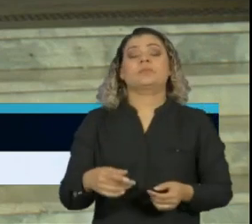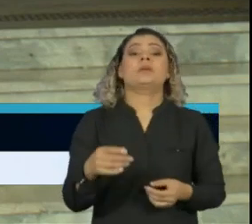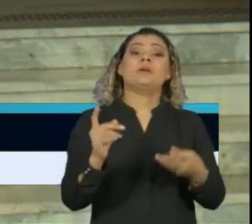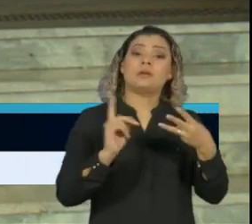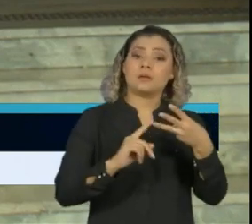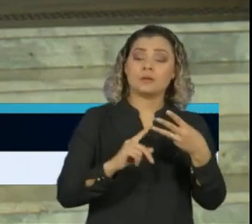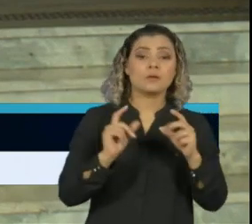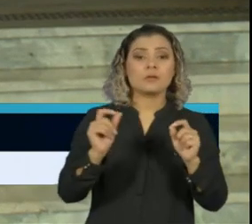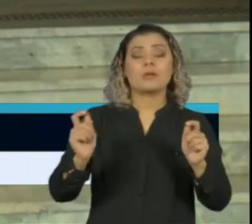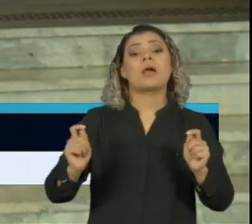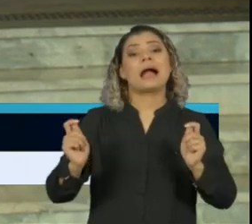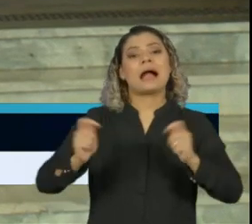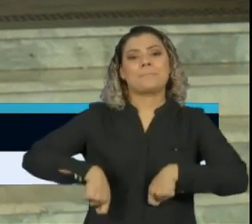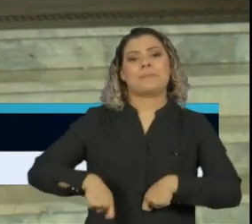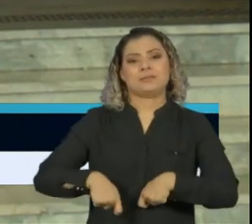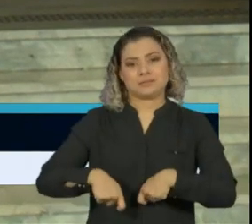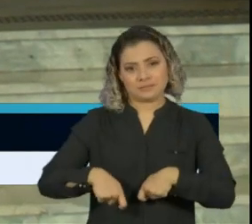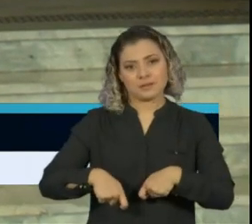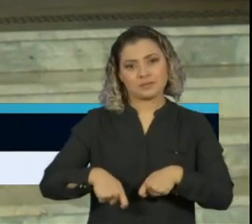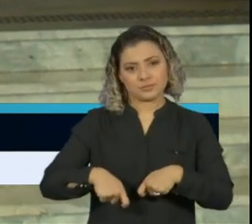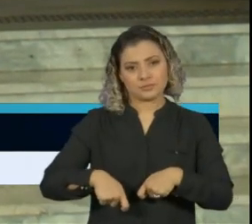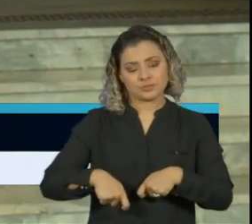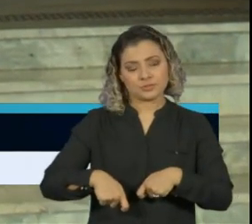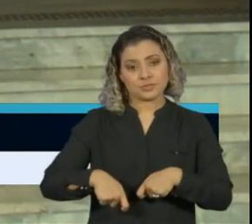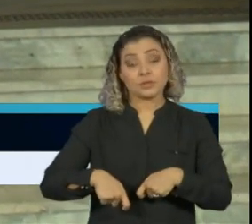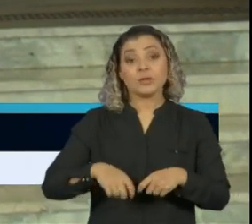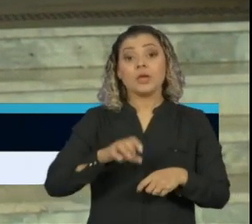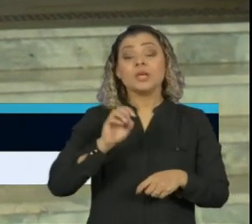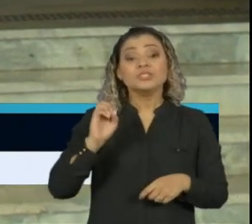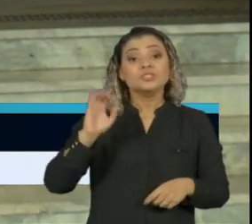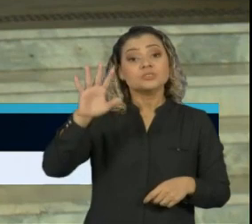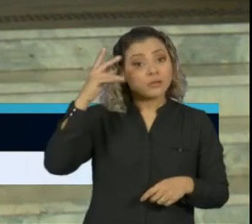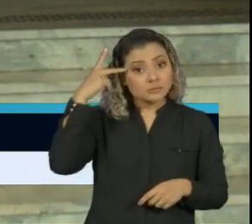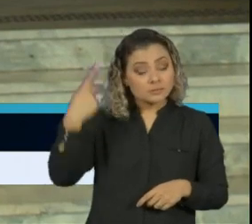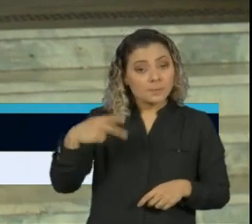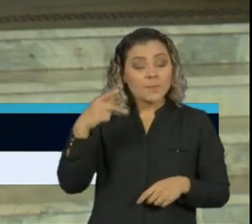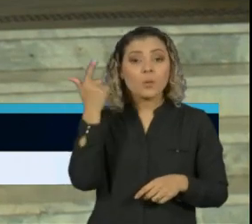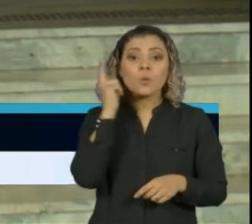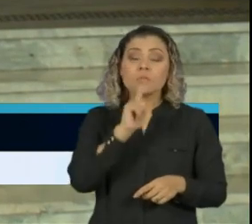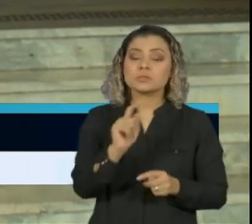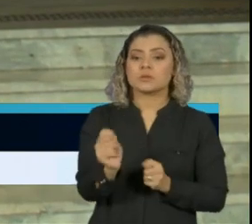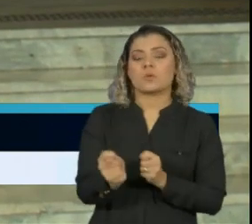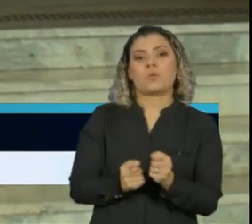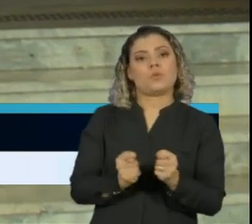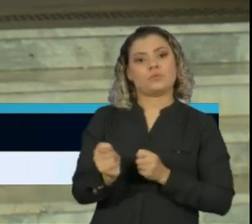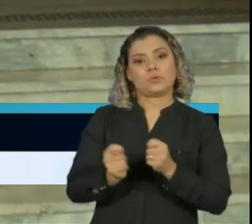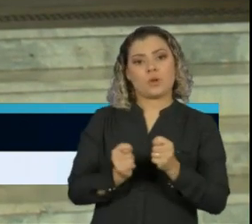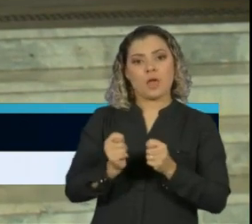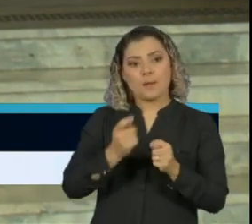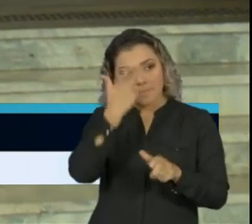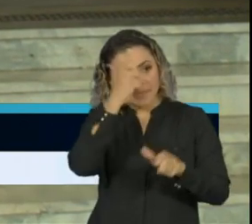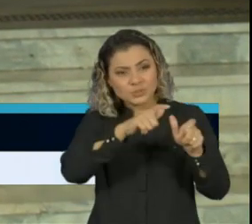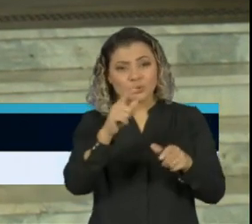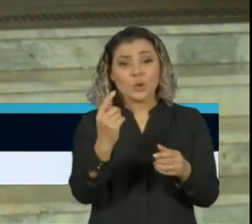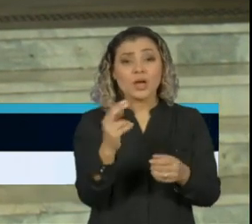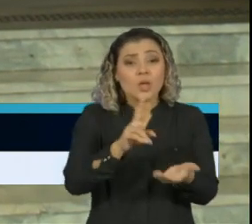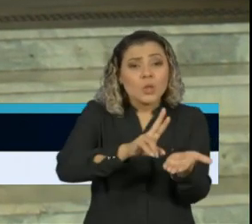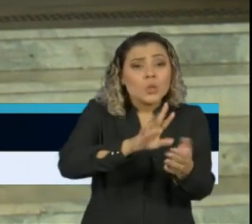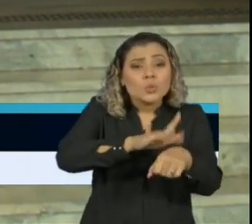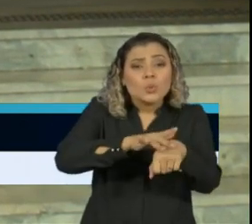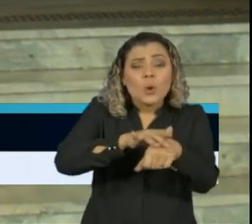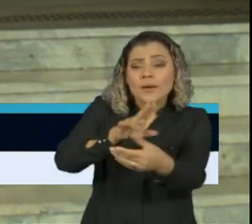componente, a capacidade de todo o Estado na resposta aos doentes graves e